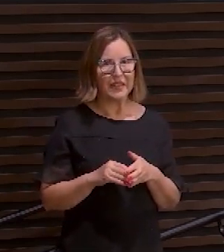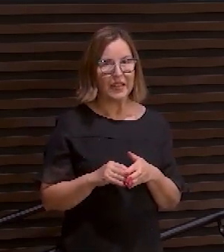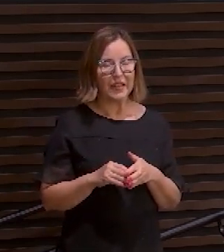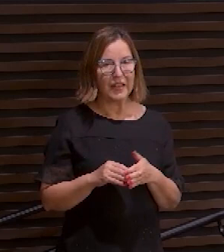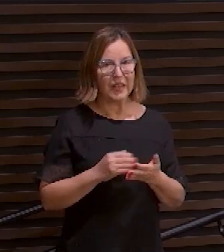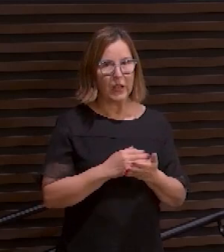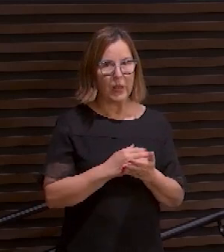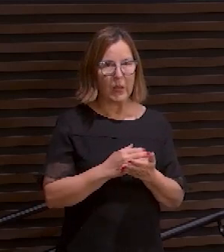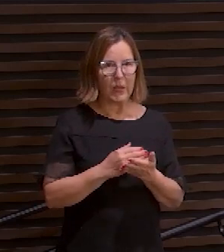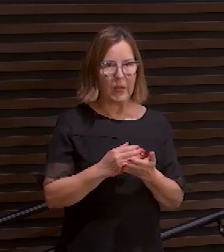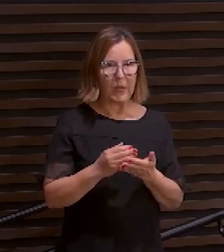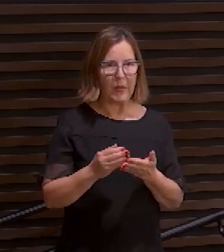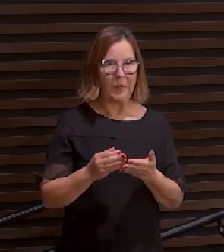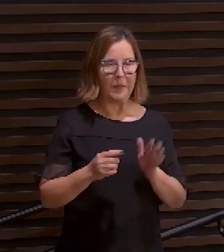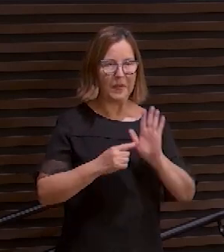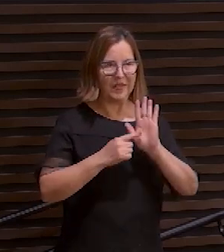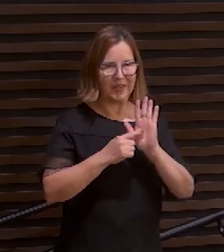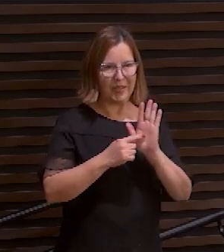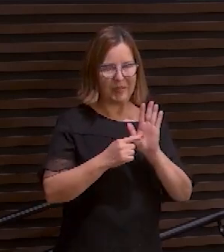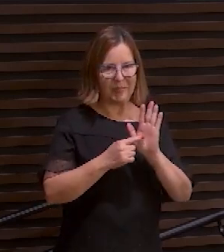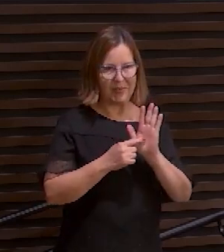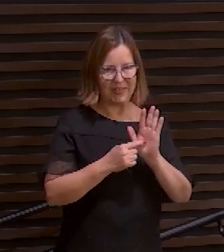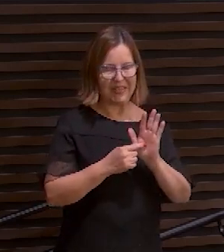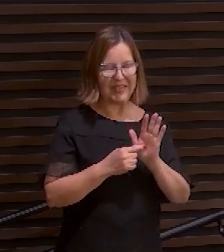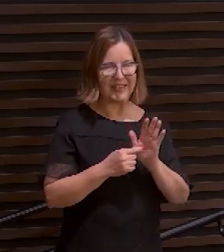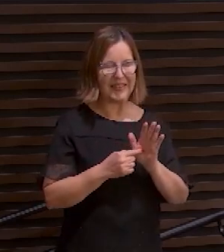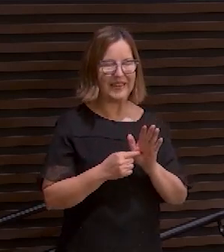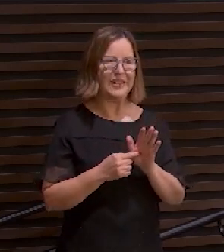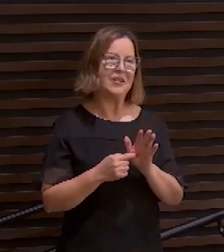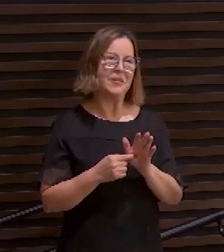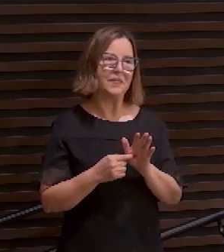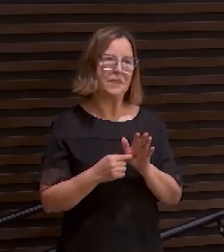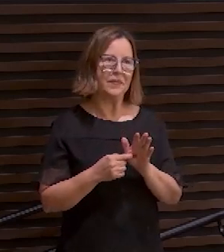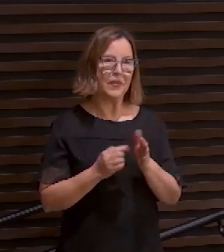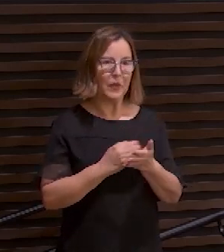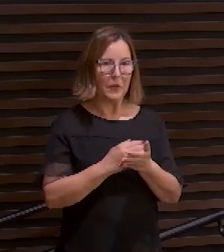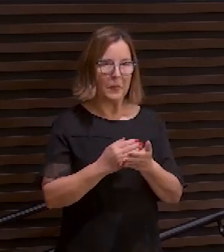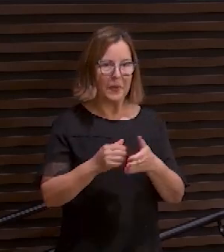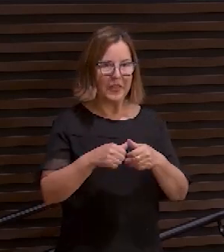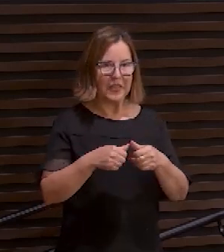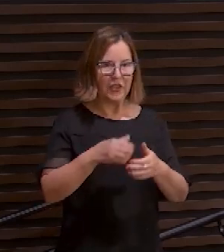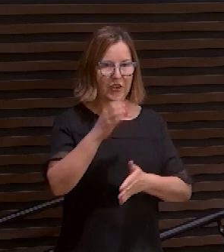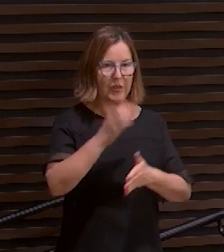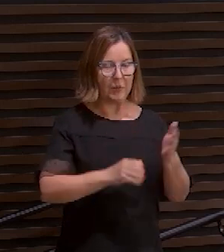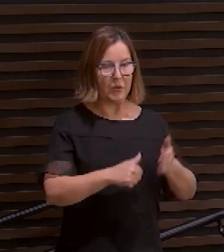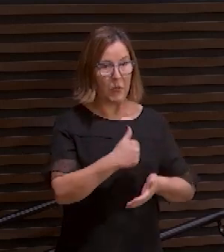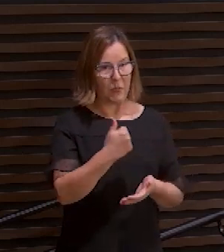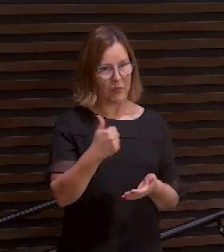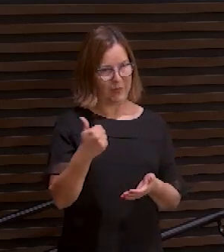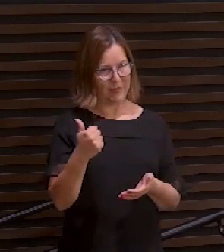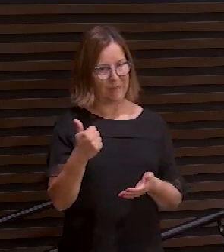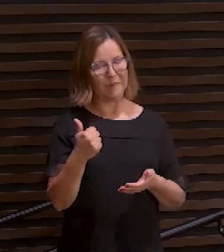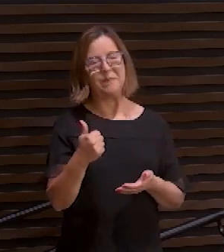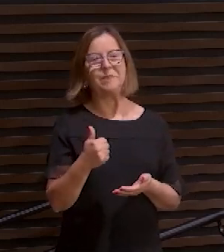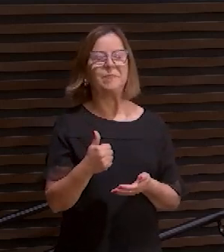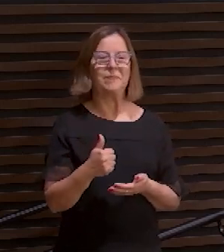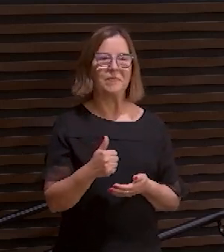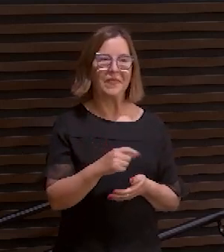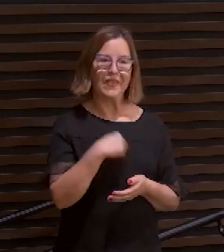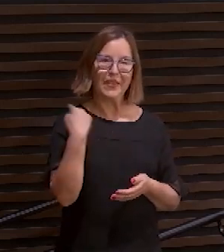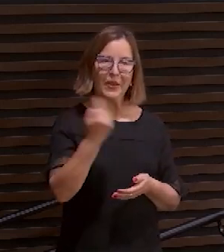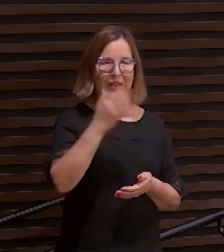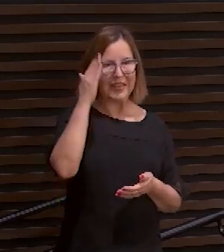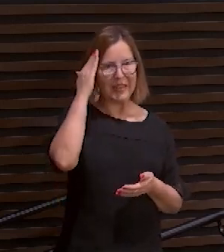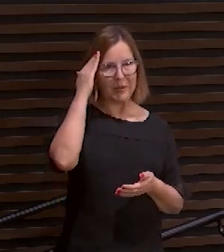caminho deste capítulo 11. Nós sabemos que